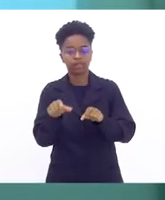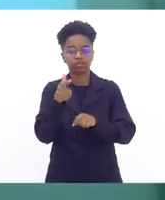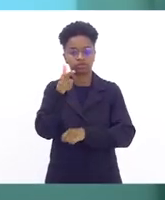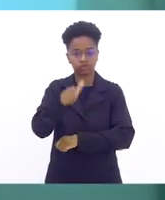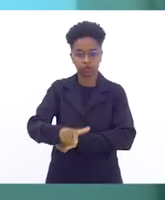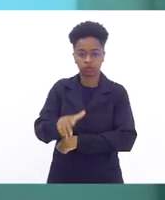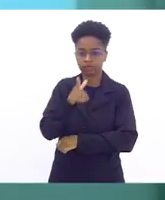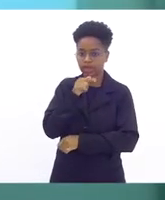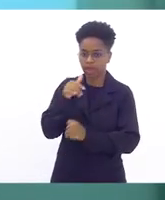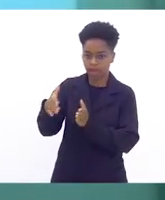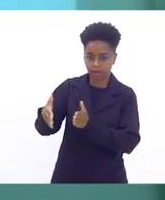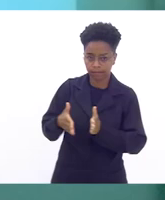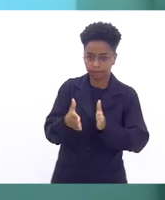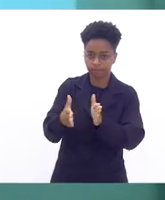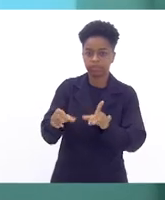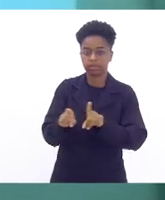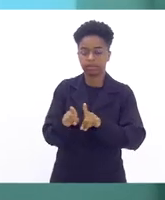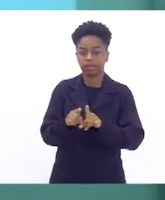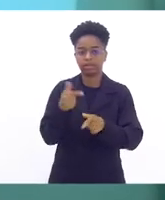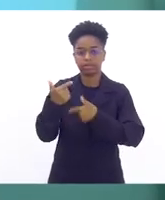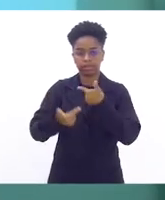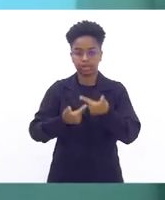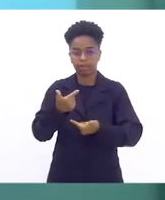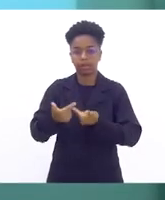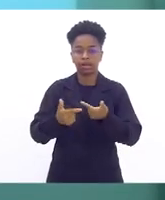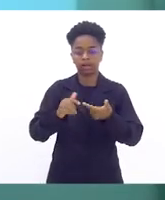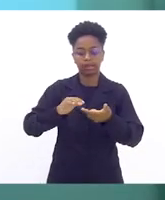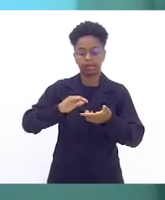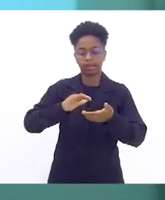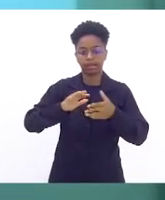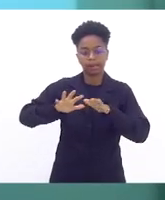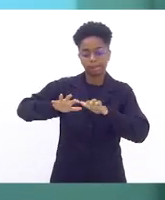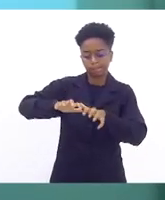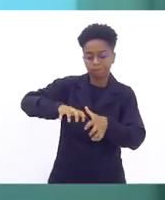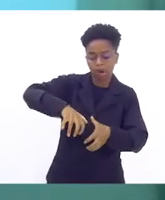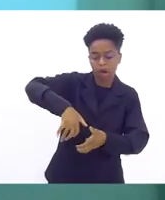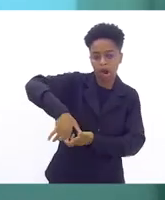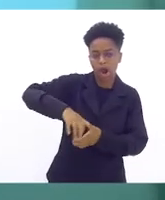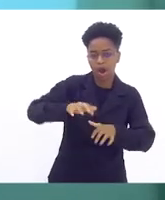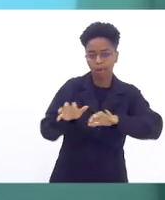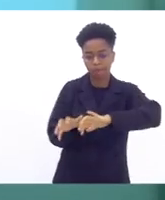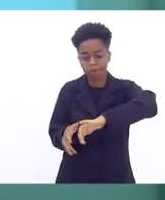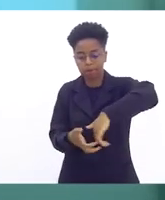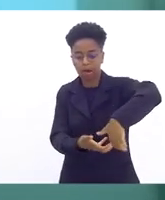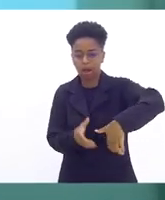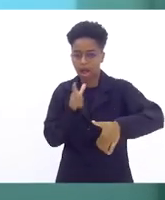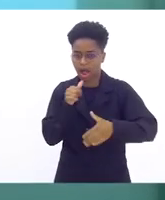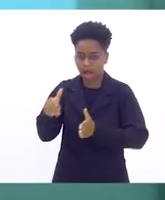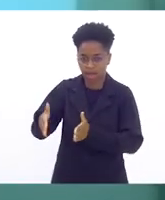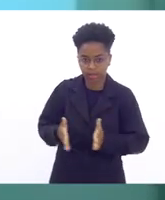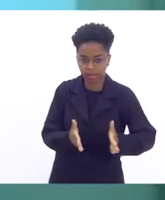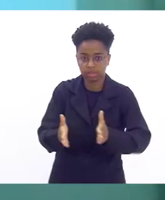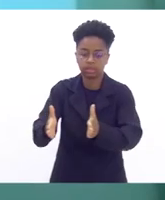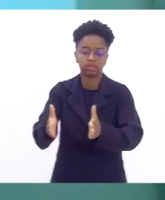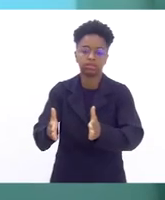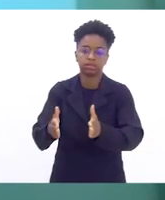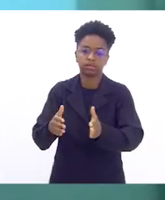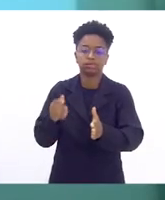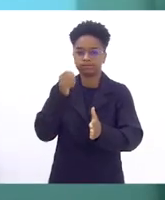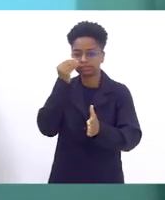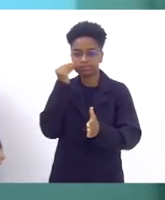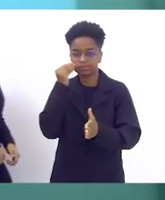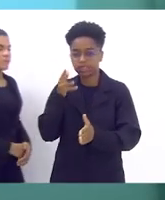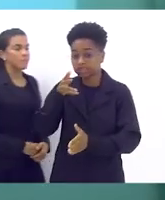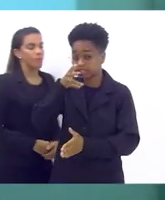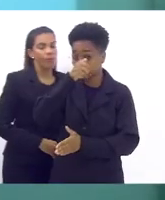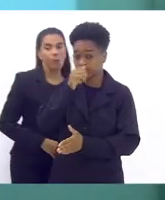Rio serviços desassoreamento de rios que resulta aí na sal na salvação de